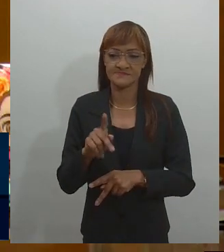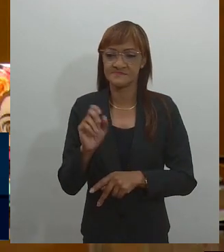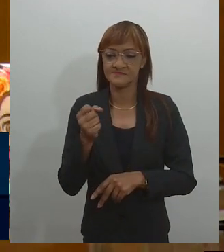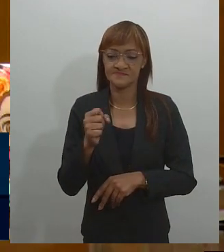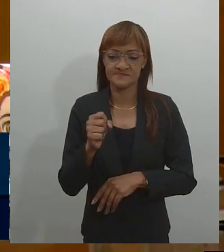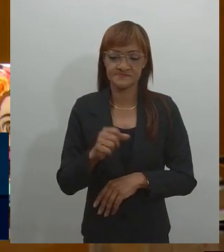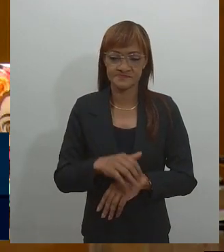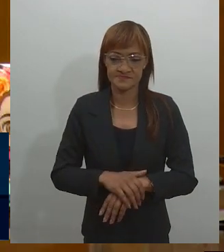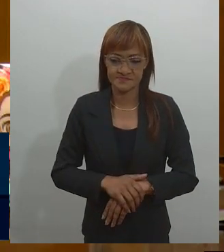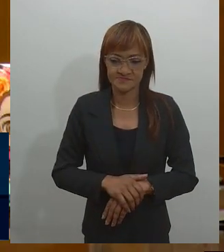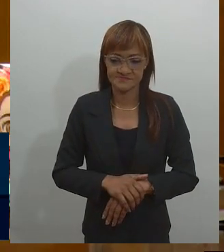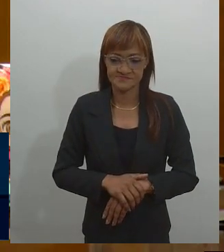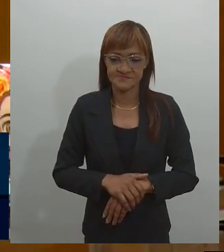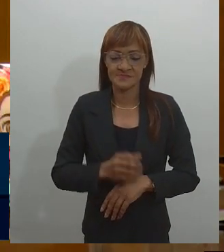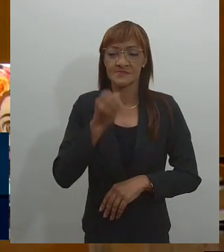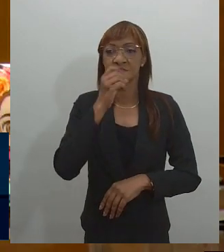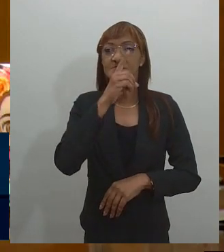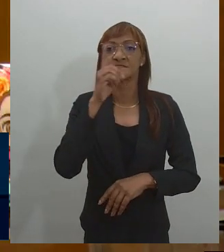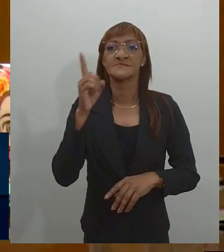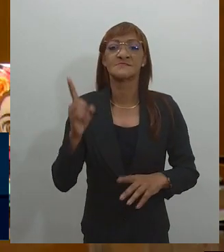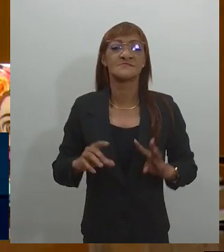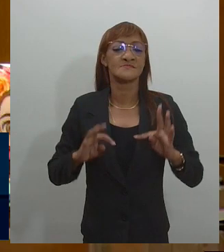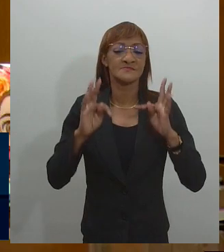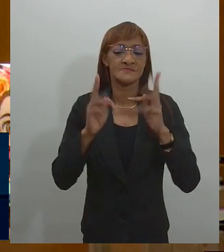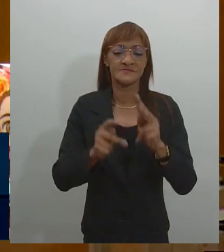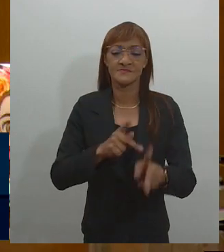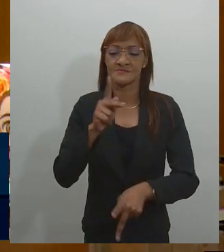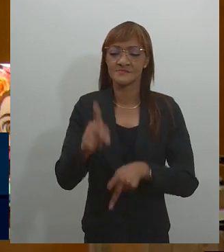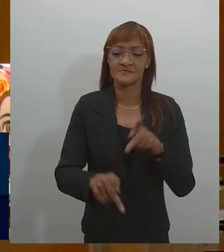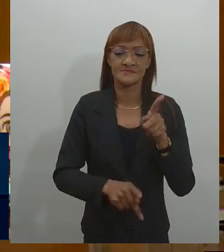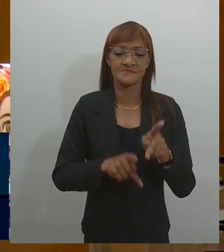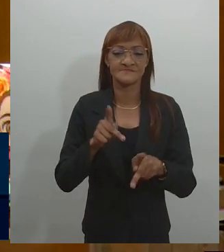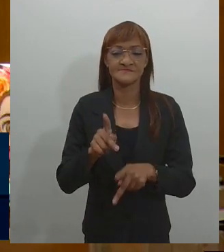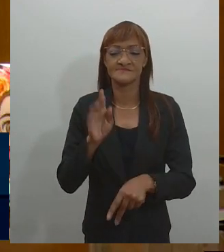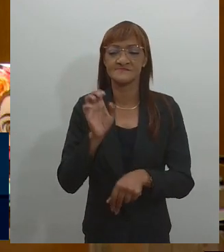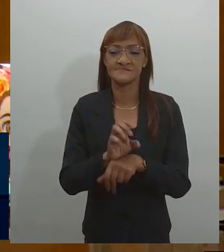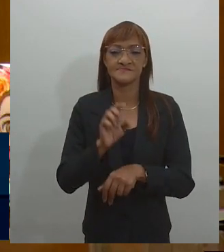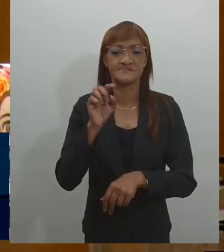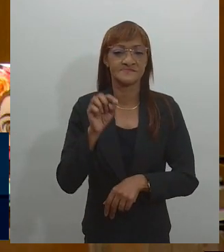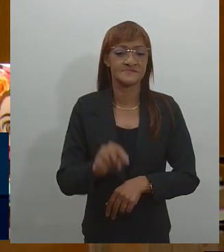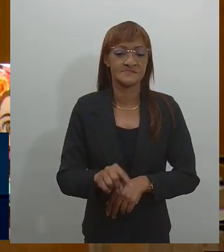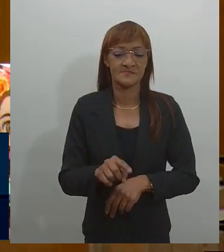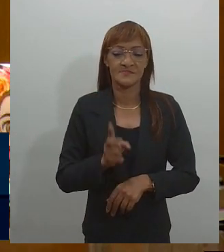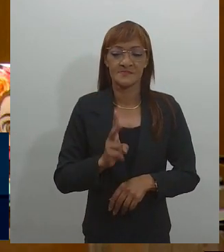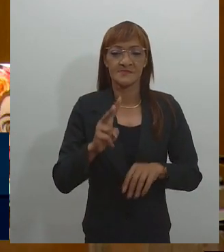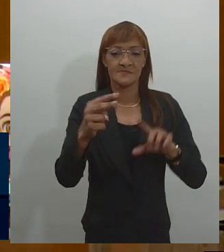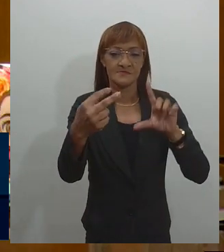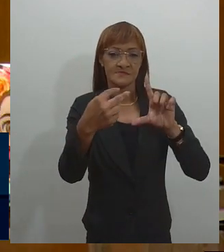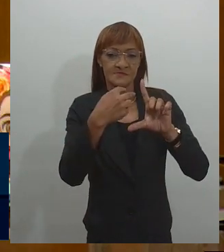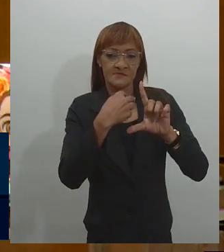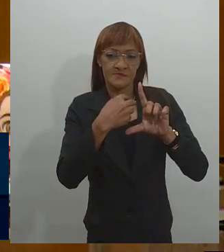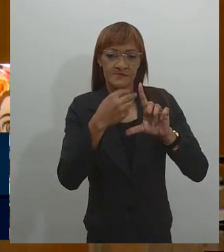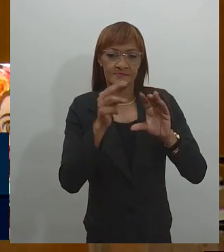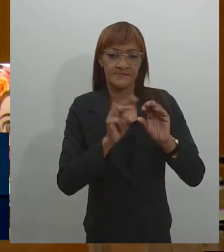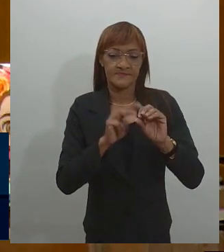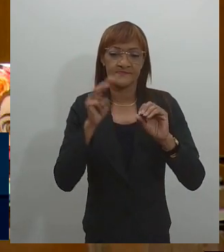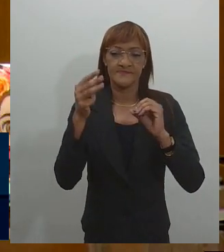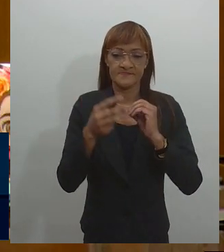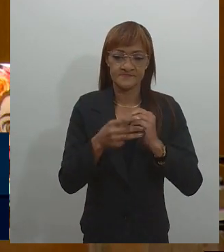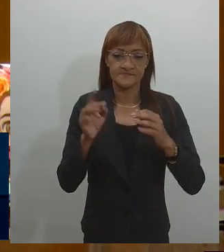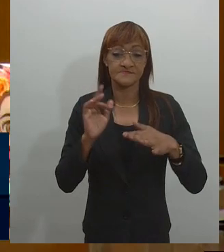toda a população do nosso estado que nos acompanha pela TV Alese, pelas redes sociais. Vou fazer